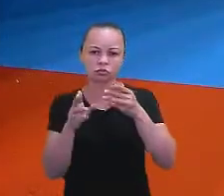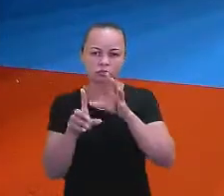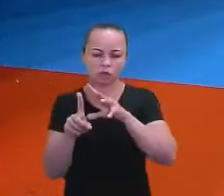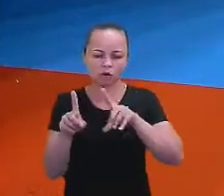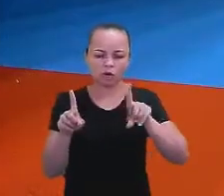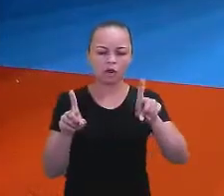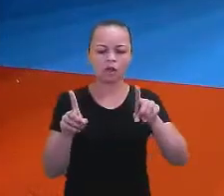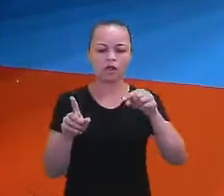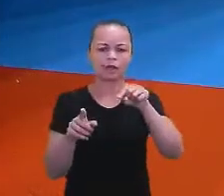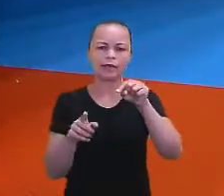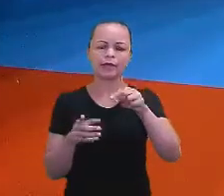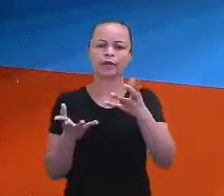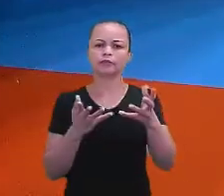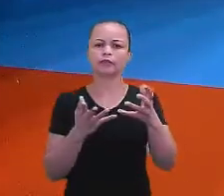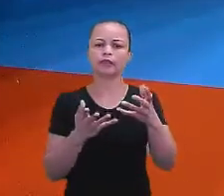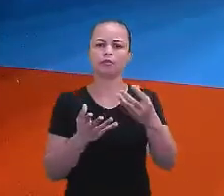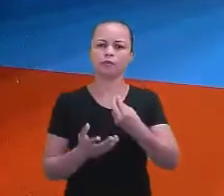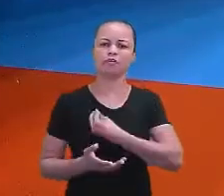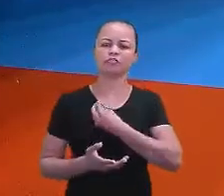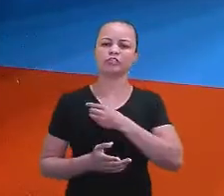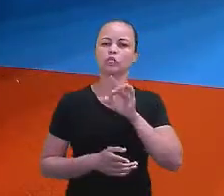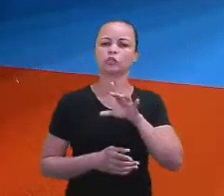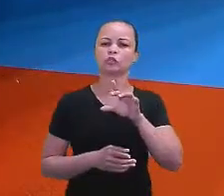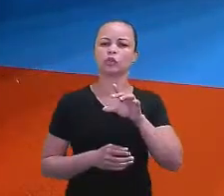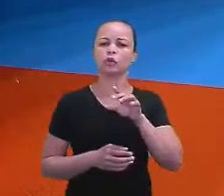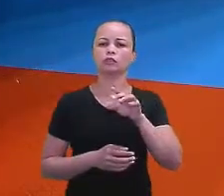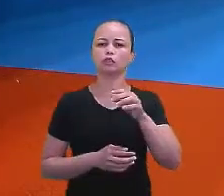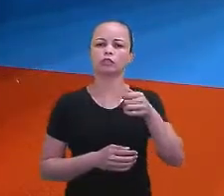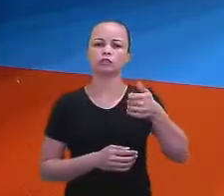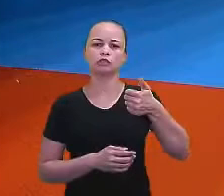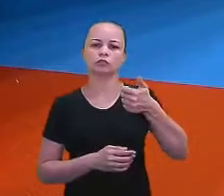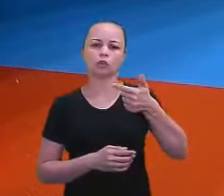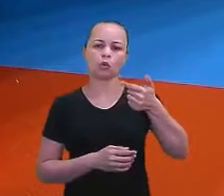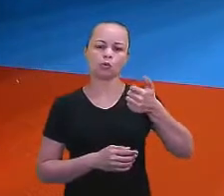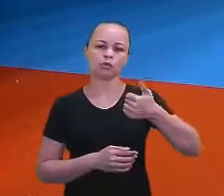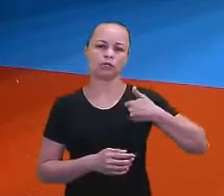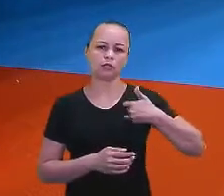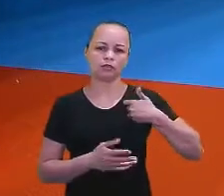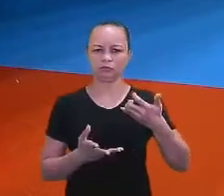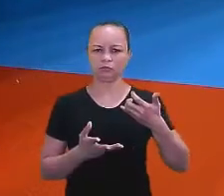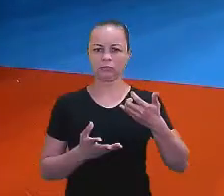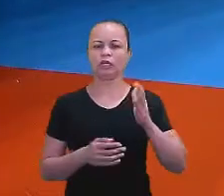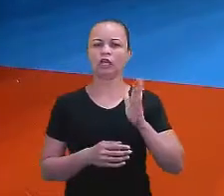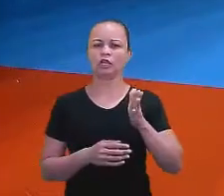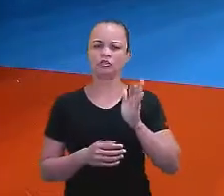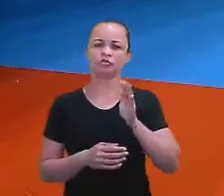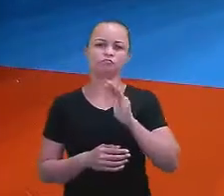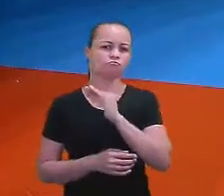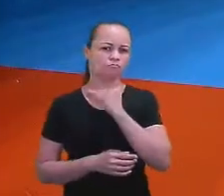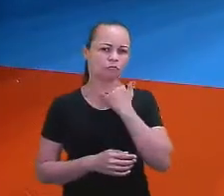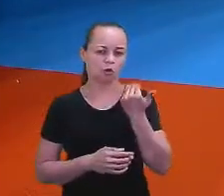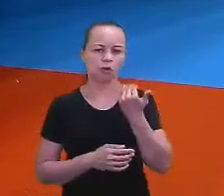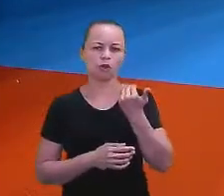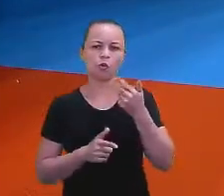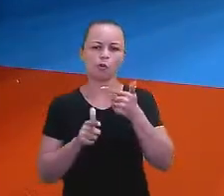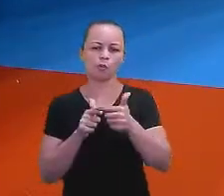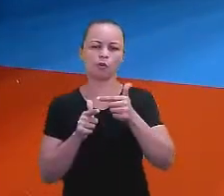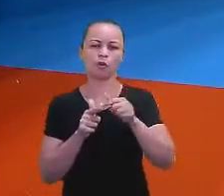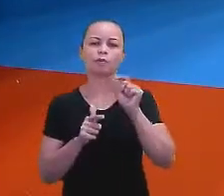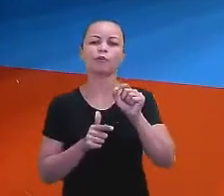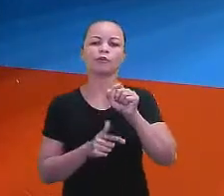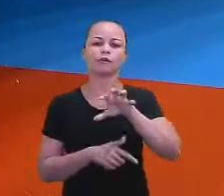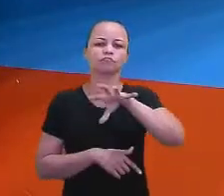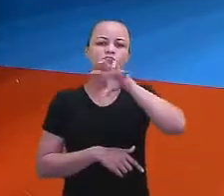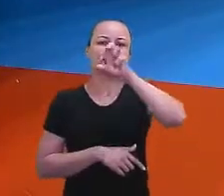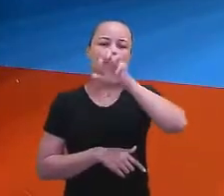uma vida média de 12 anos. Infelizmente, Dolly morreu precocemente com problemas respiratórios.